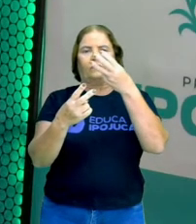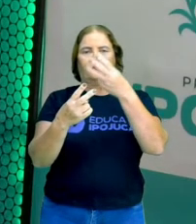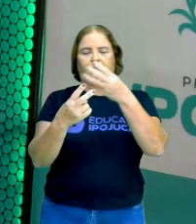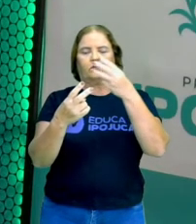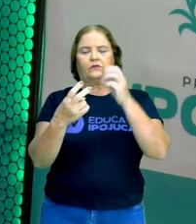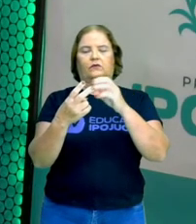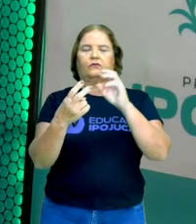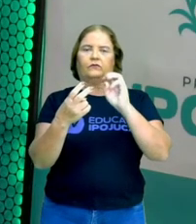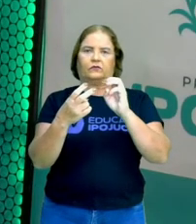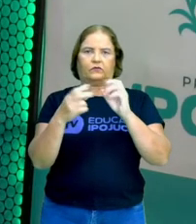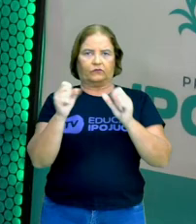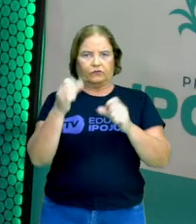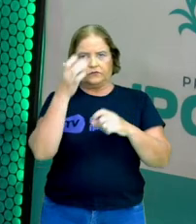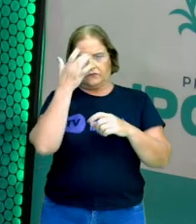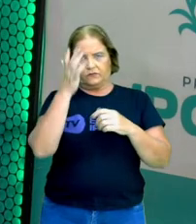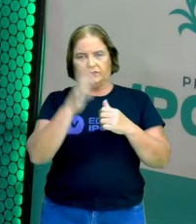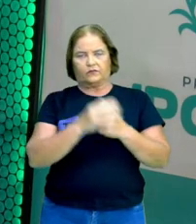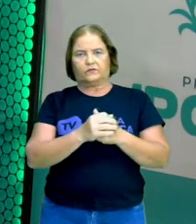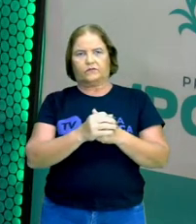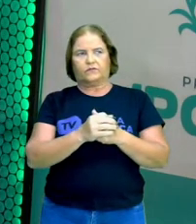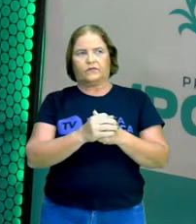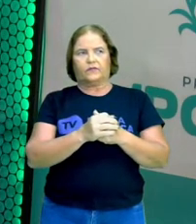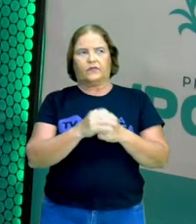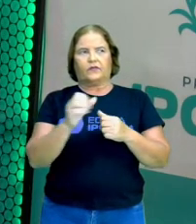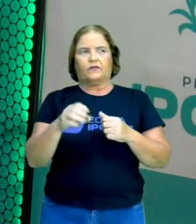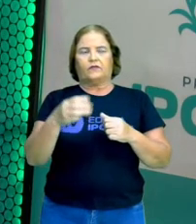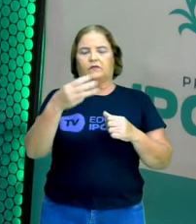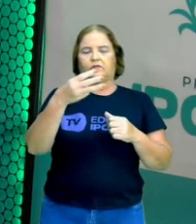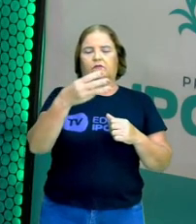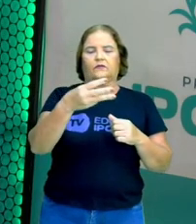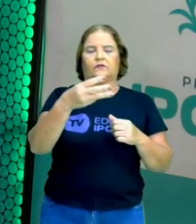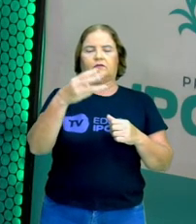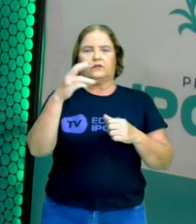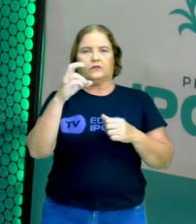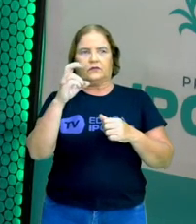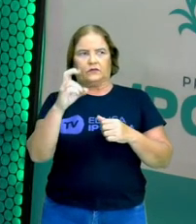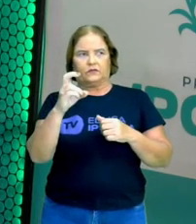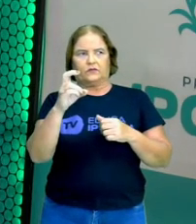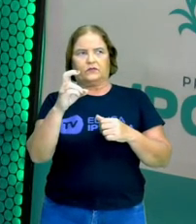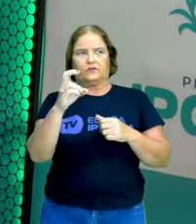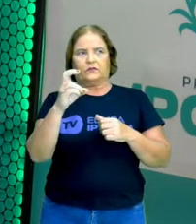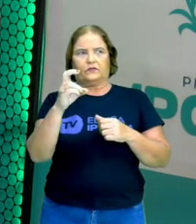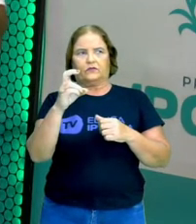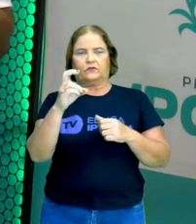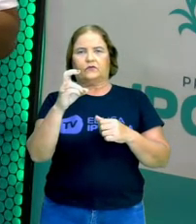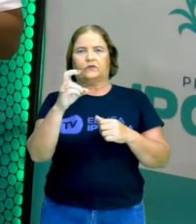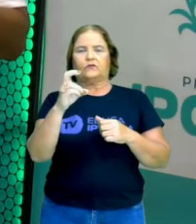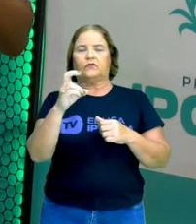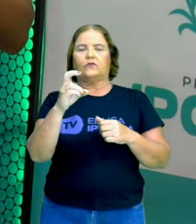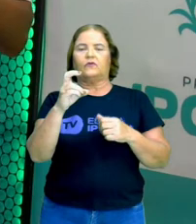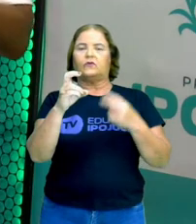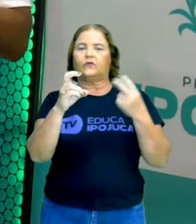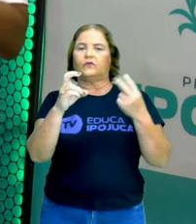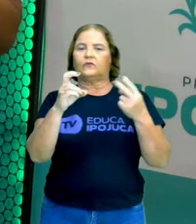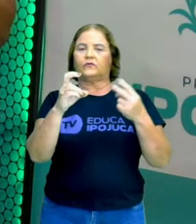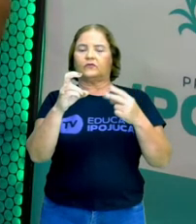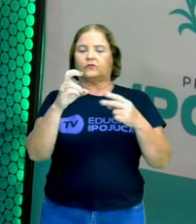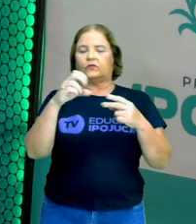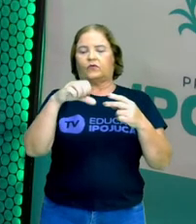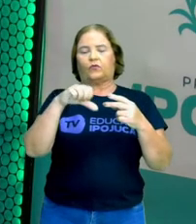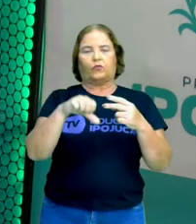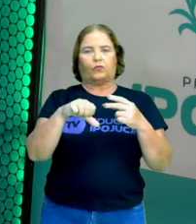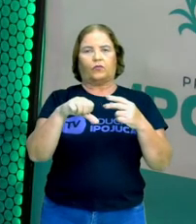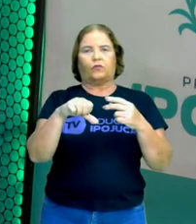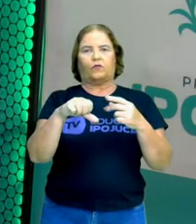ficou? Olha aí. Período, 35. E dois algarismos, 9, porque o